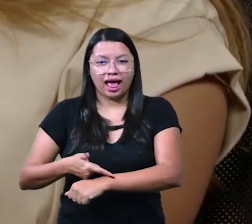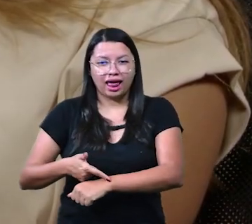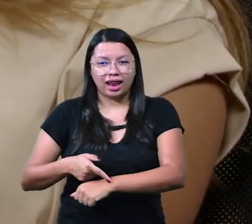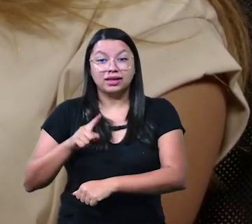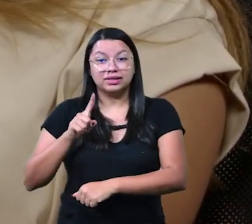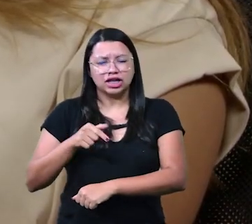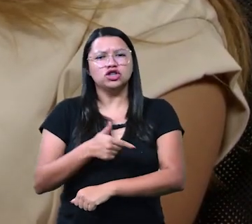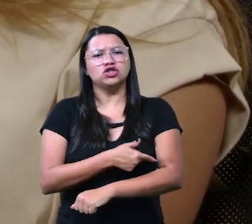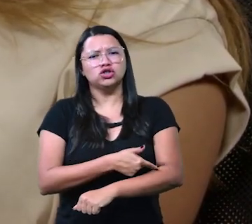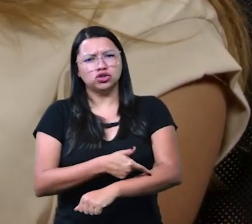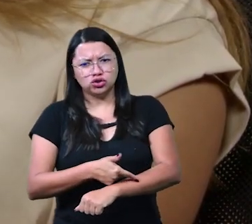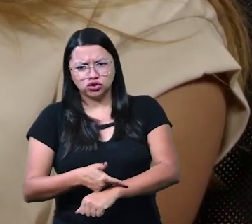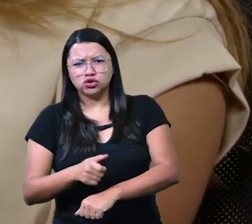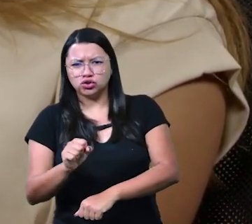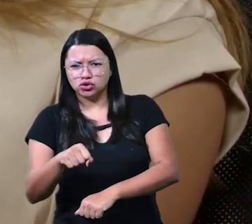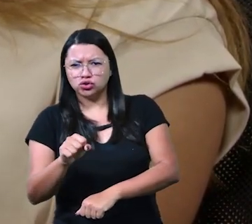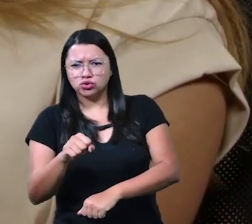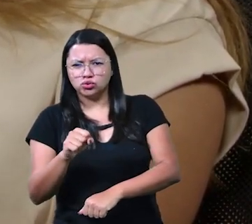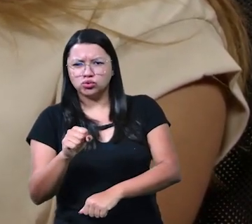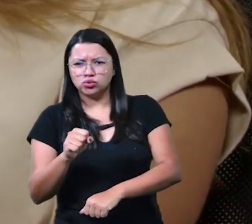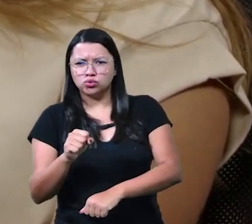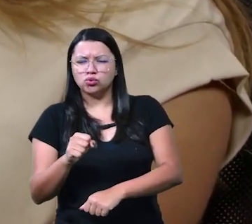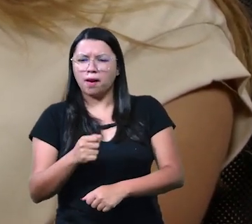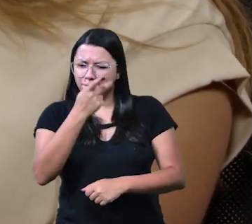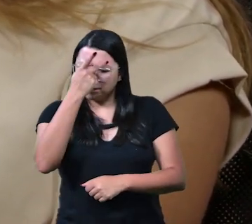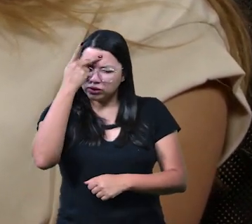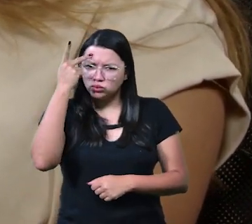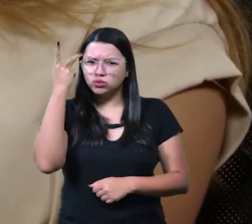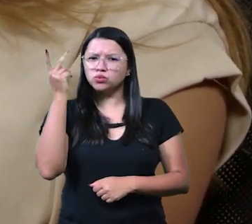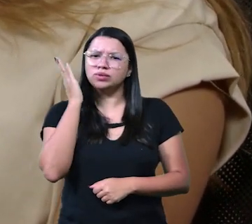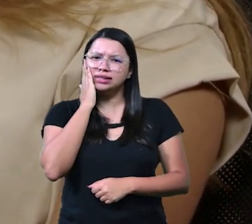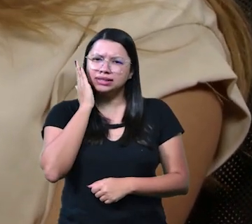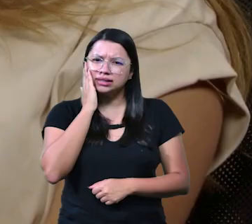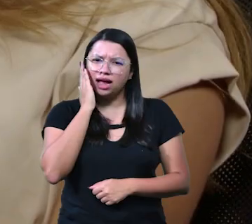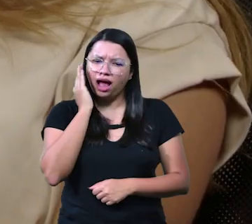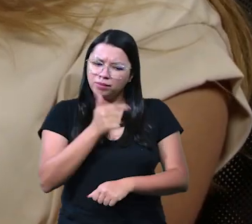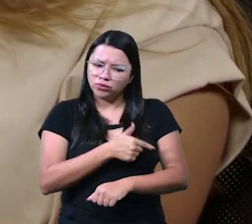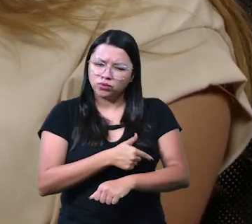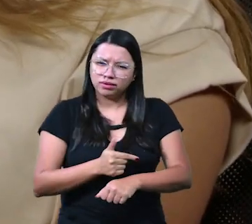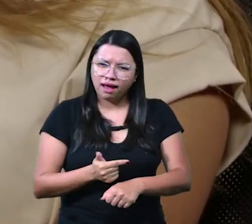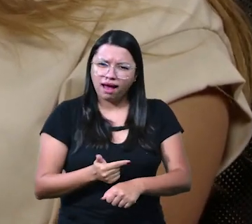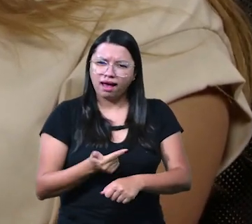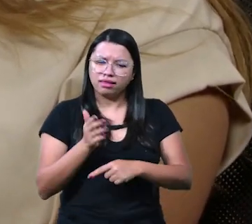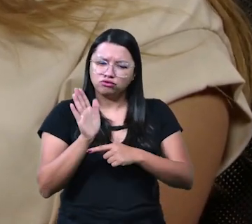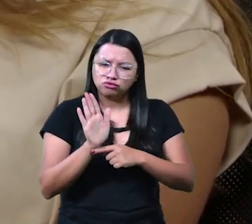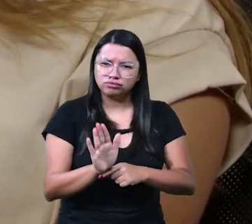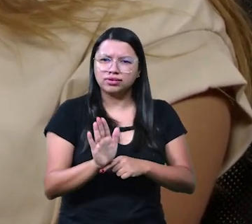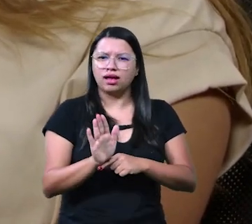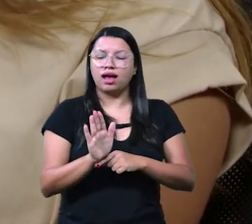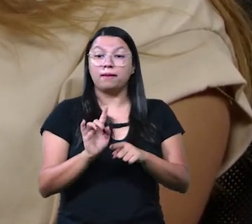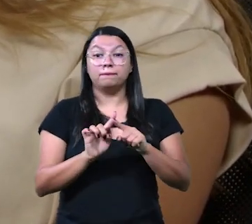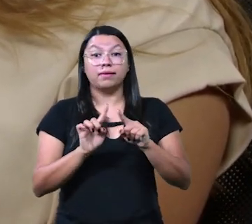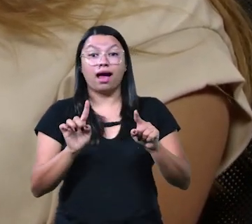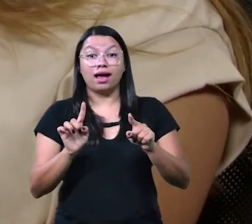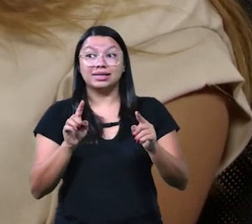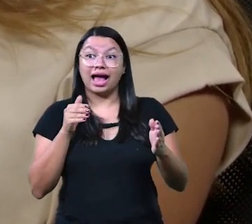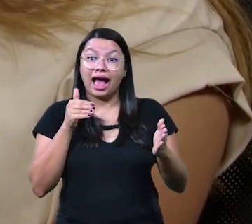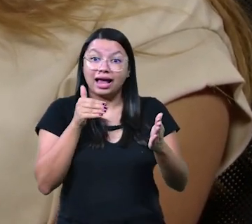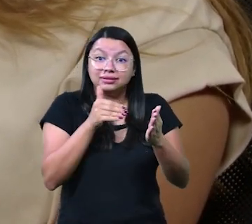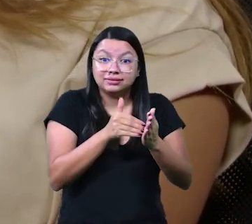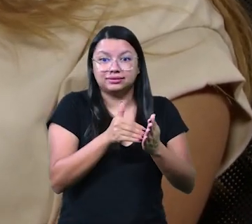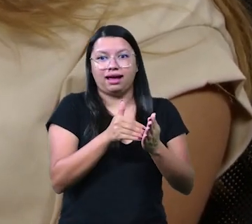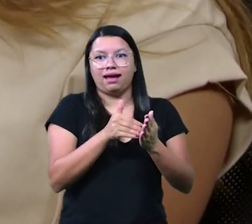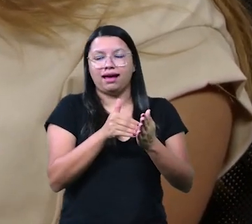ser gentil, é um ser cortês, é uma pessoa educada, é uma pessoa solícita, é uma pessoa proativa, mas até a página